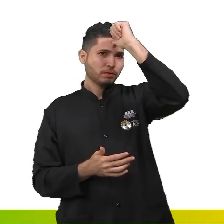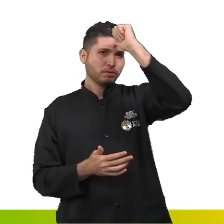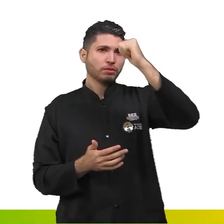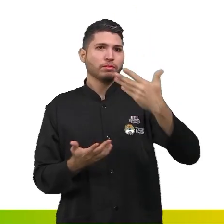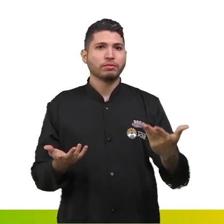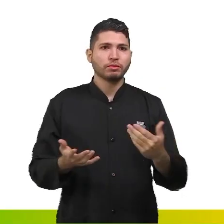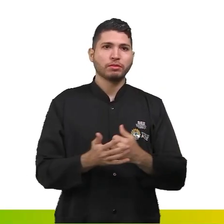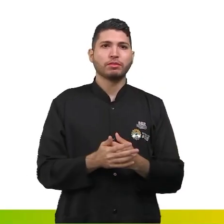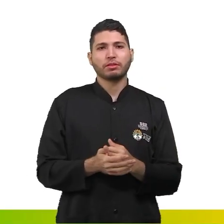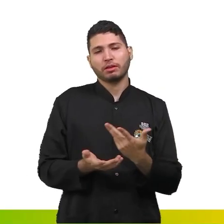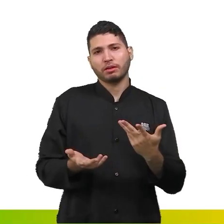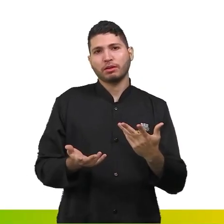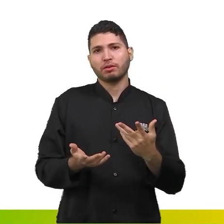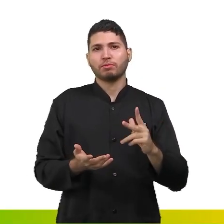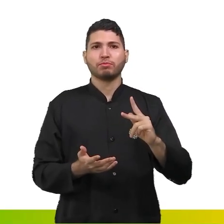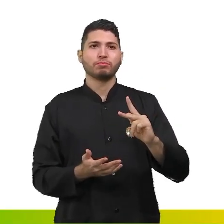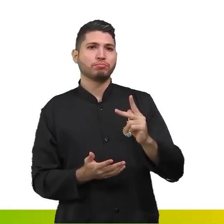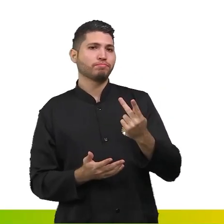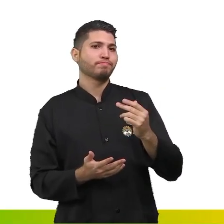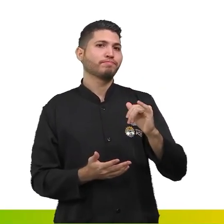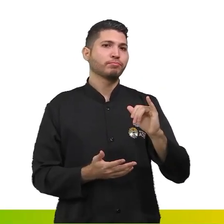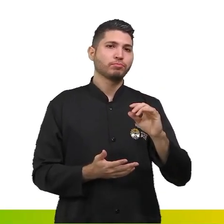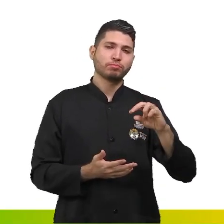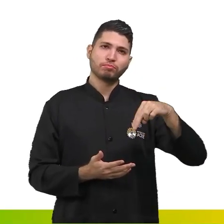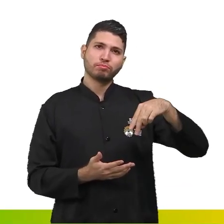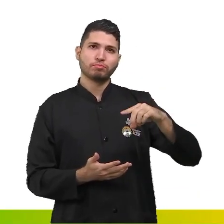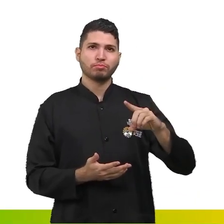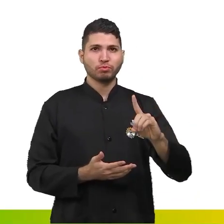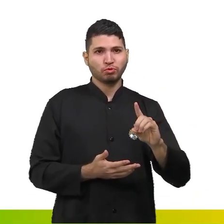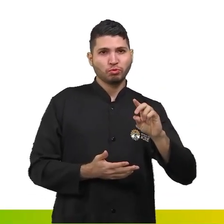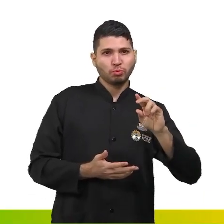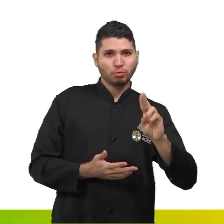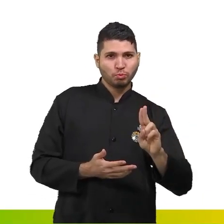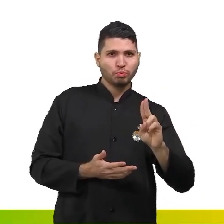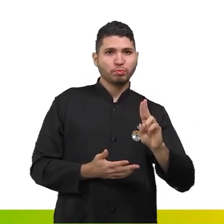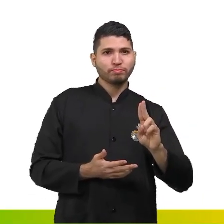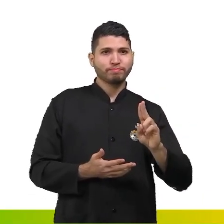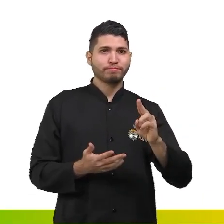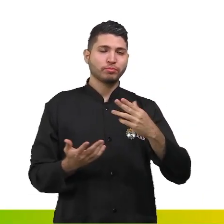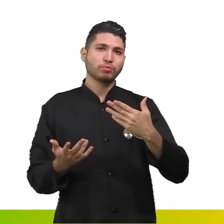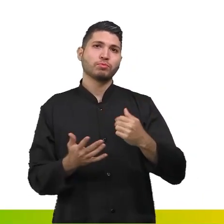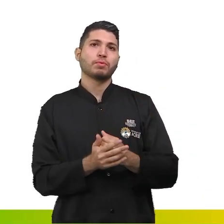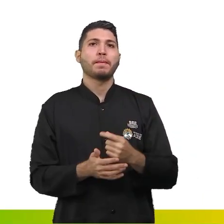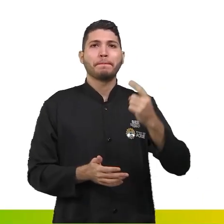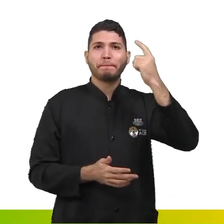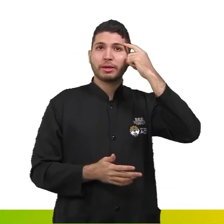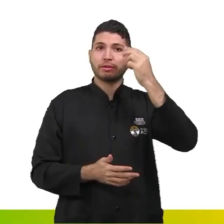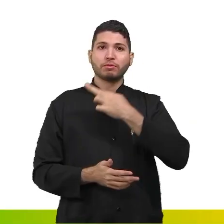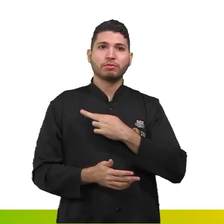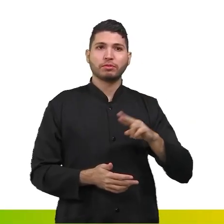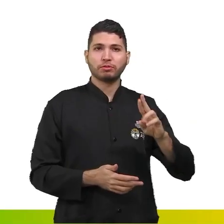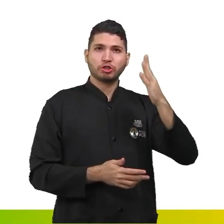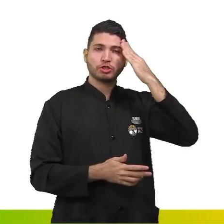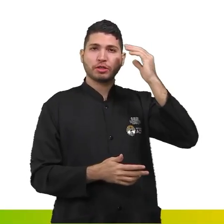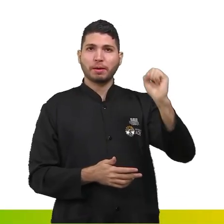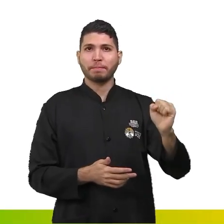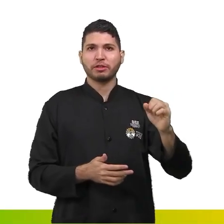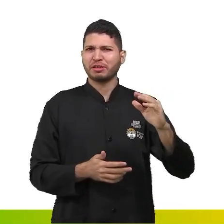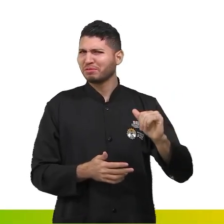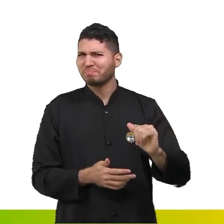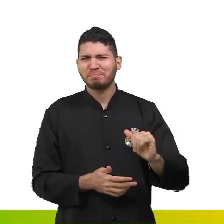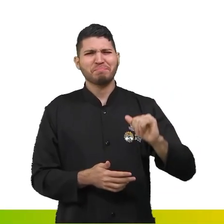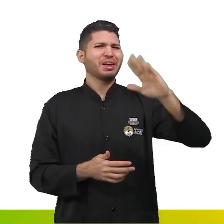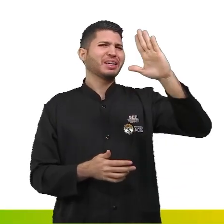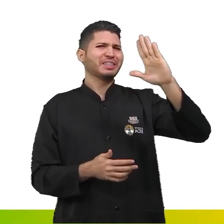o hinduísmo, que é uma das crenças também, um pensamento religioso e uma sabedoria das mais antigas do